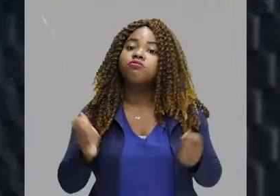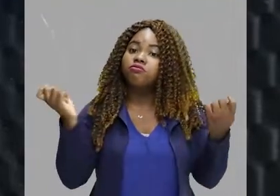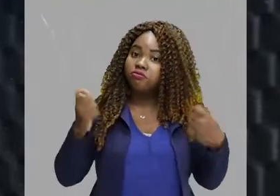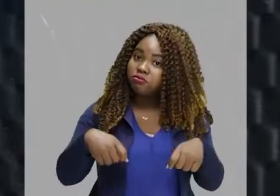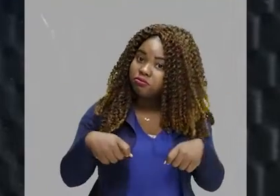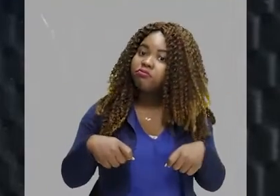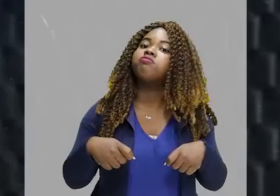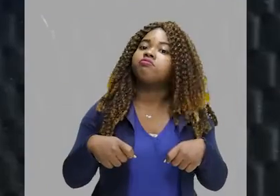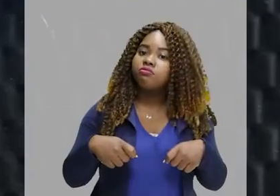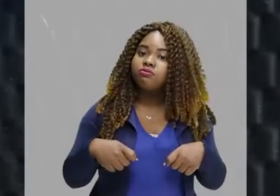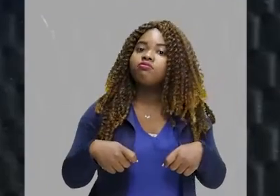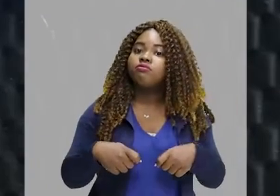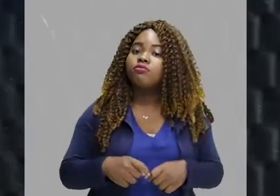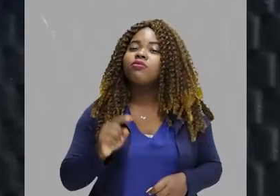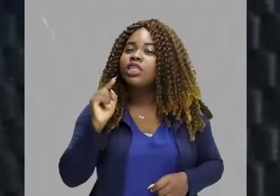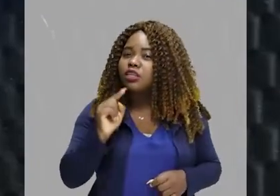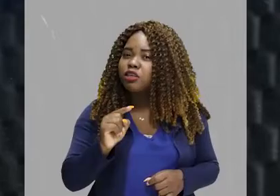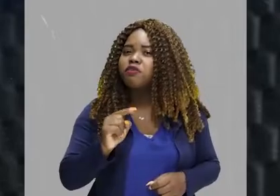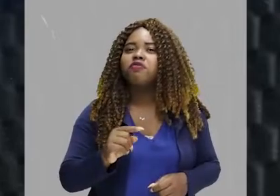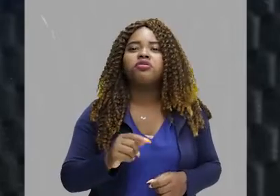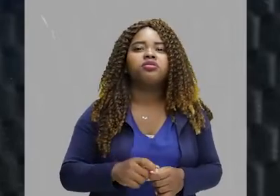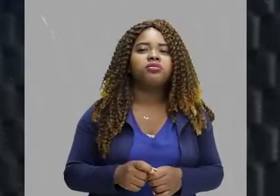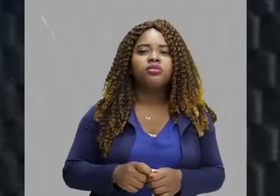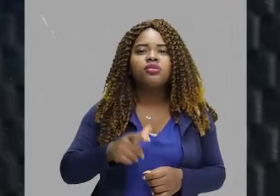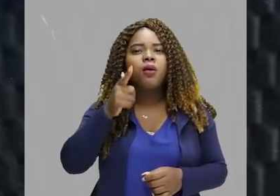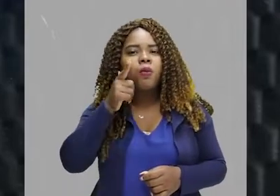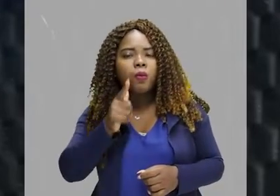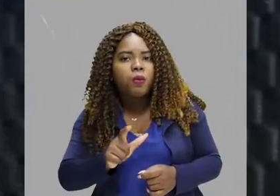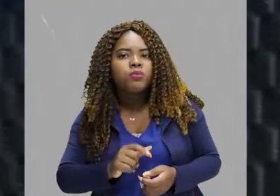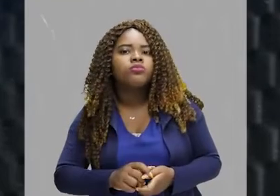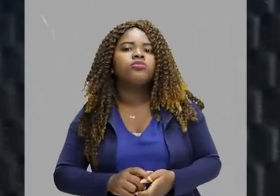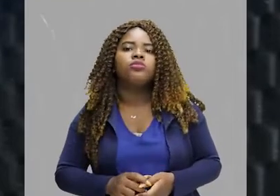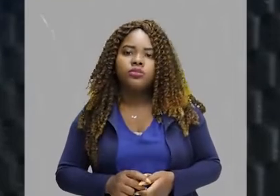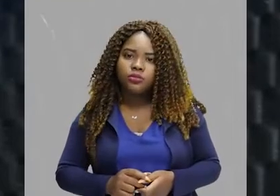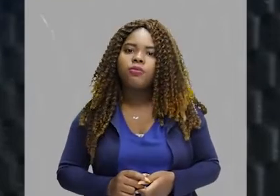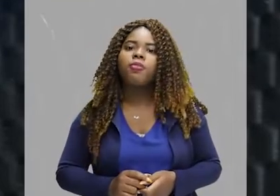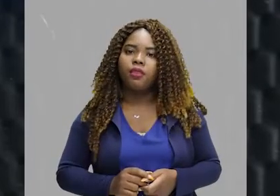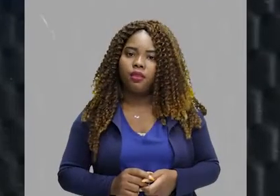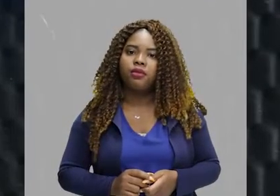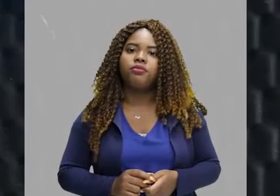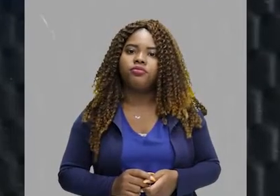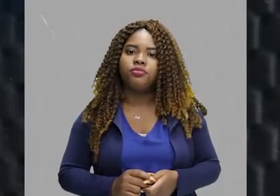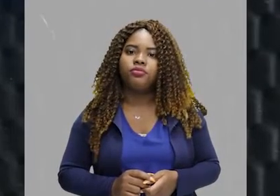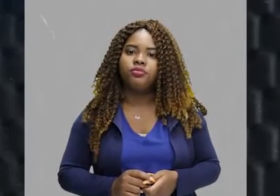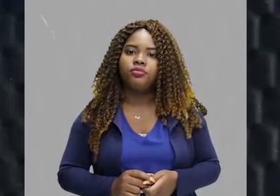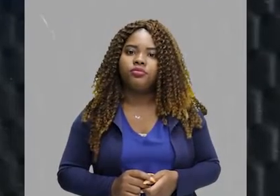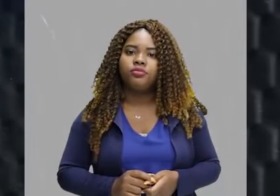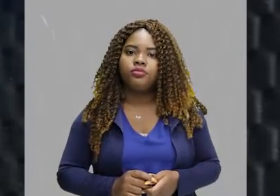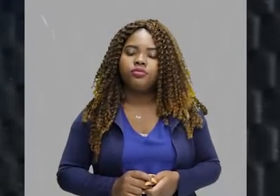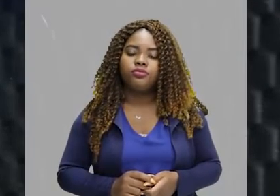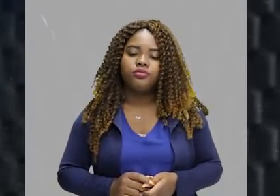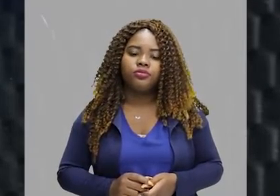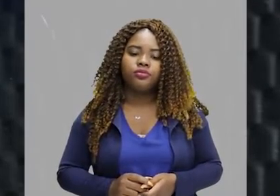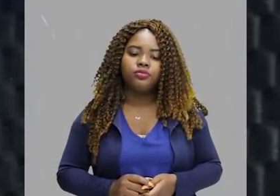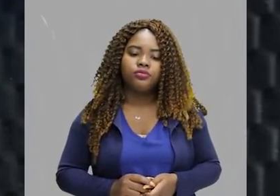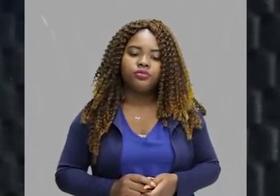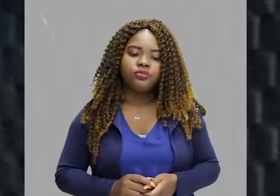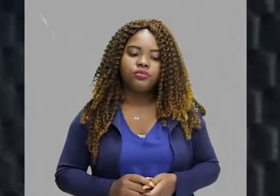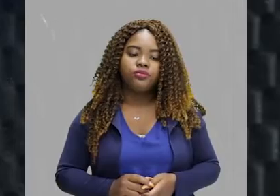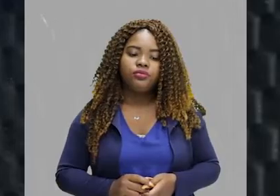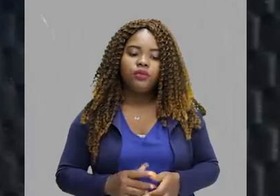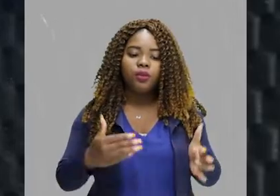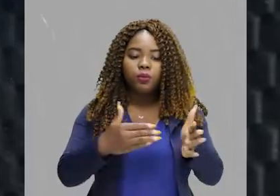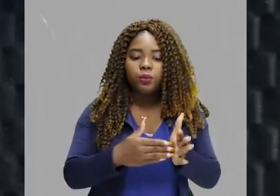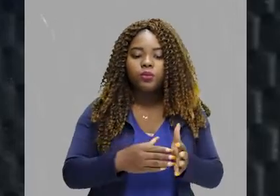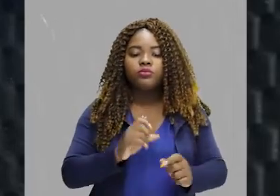possível e que você consegue facilmente cumprir com a sua função, assumir essa responsabilidade. E